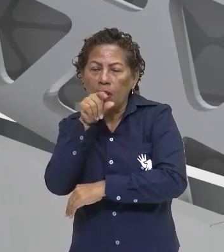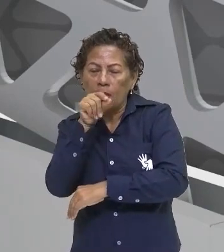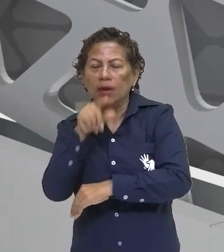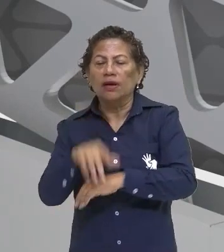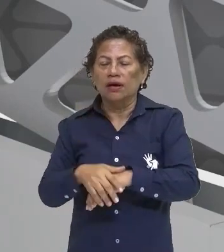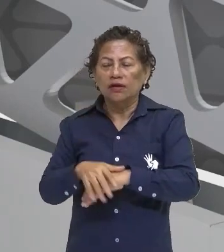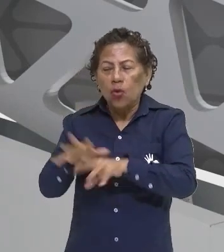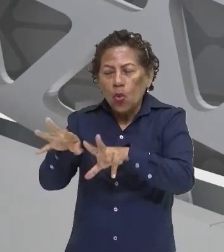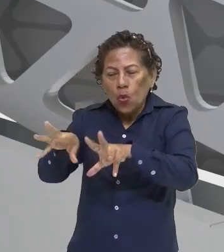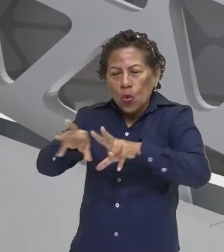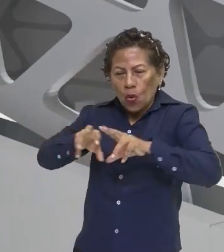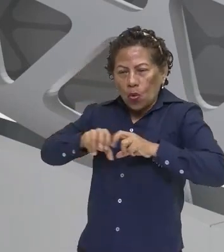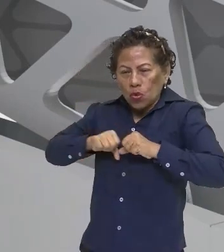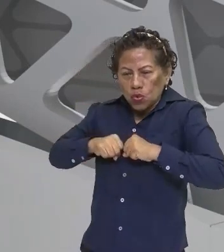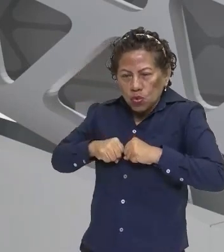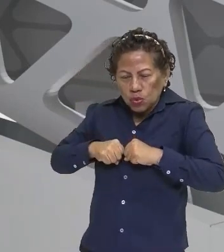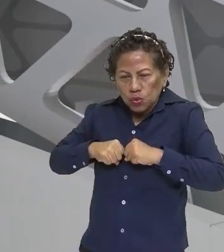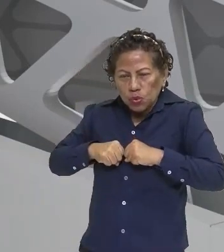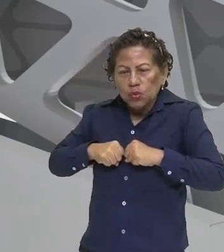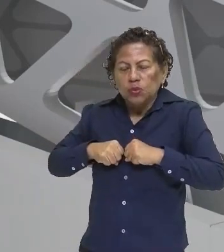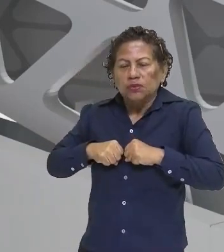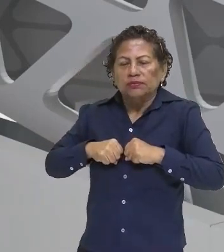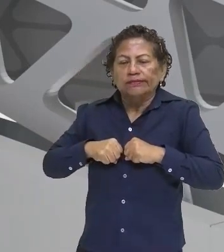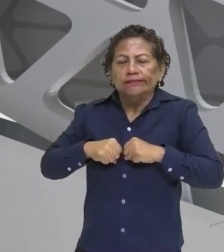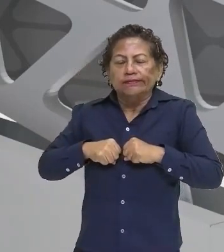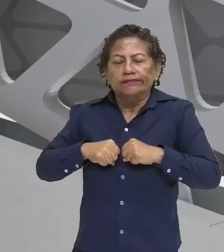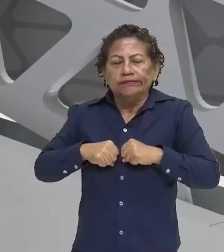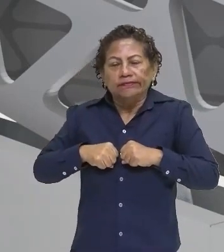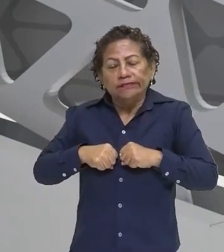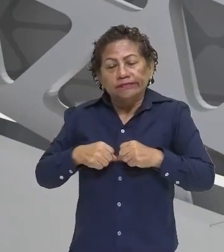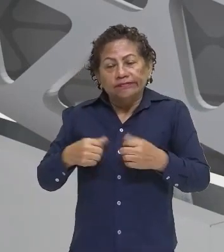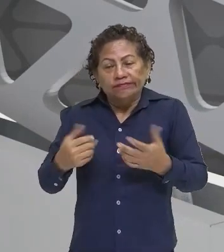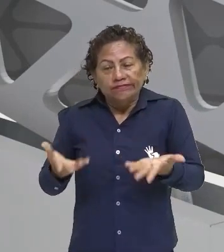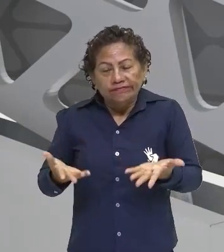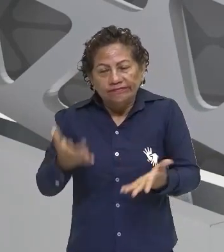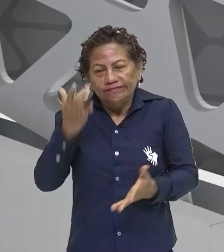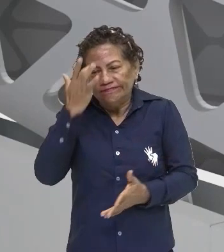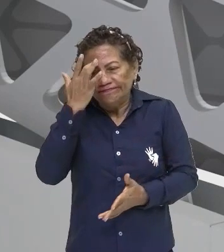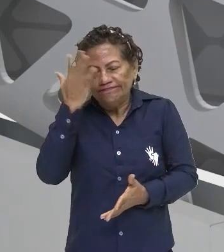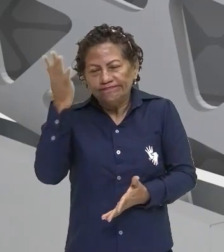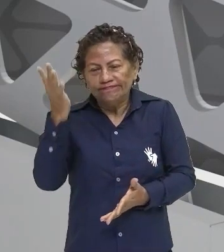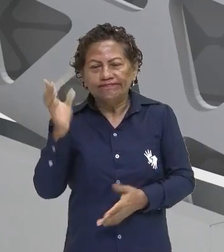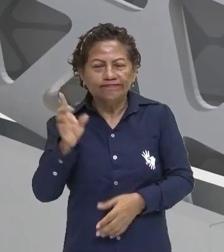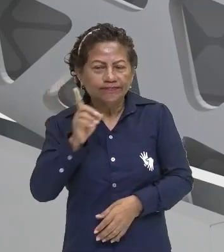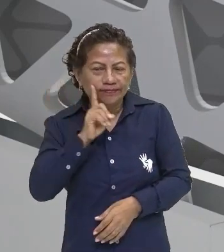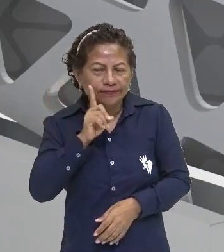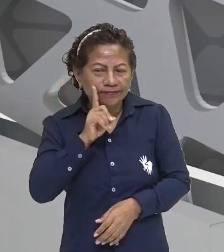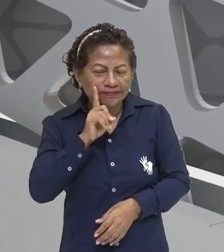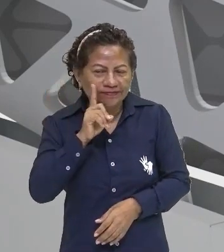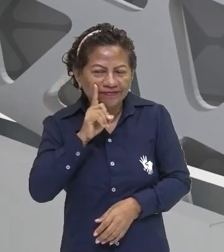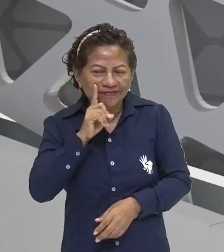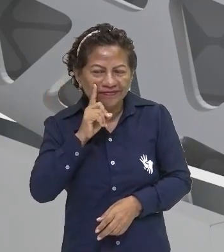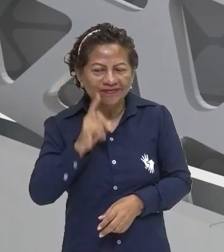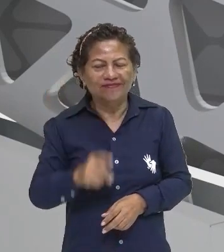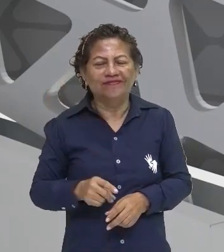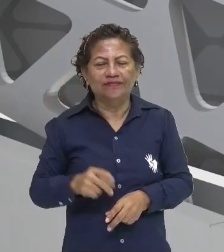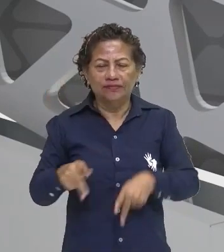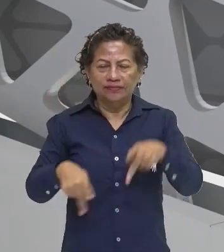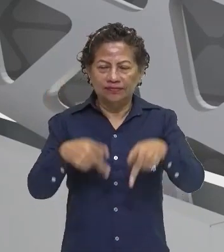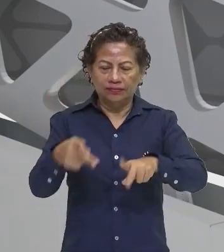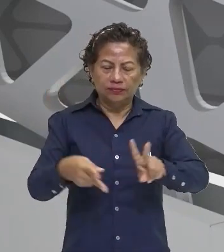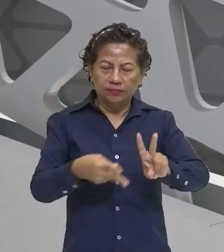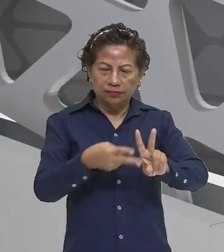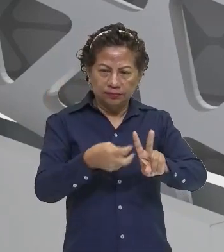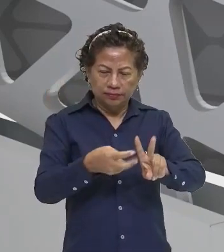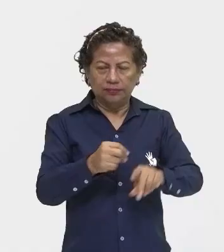Então, elas têm uma relação direta com esses elementos, que são a realidade, né, do povo indígena.